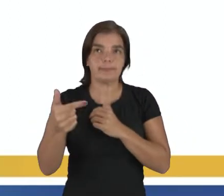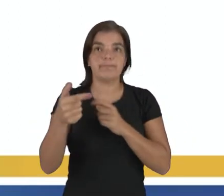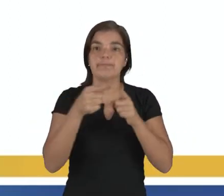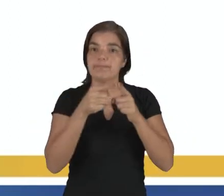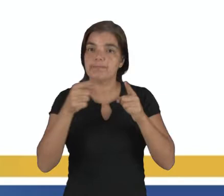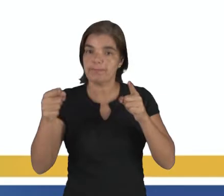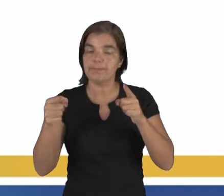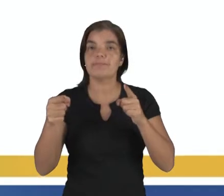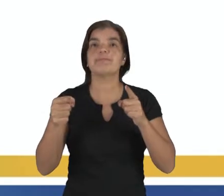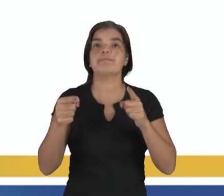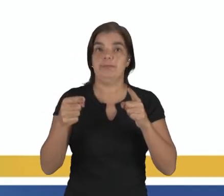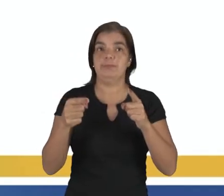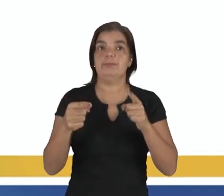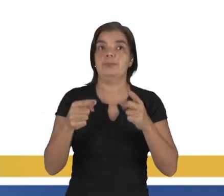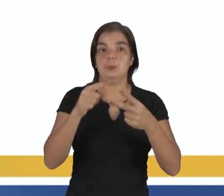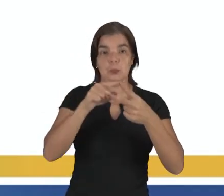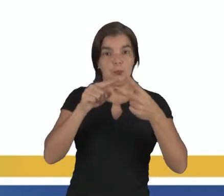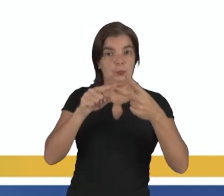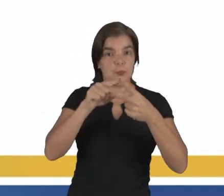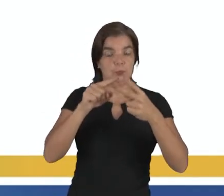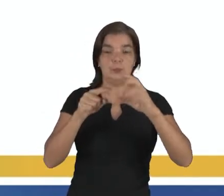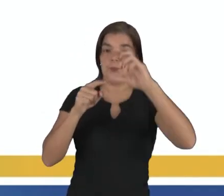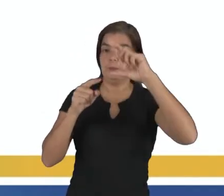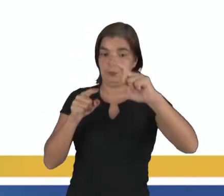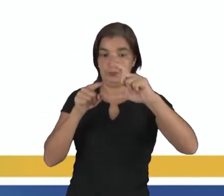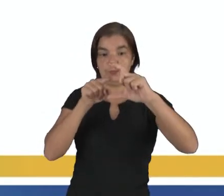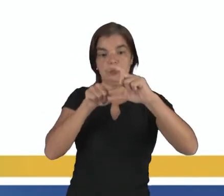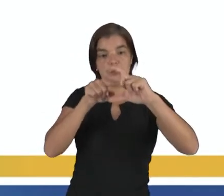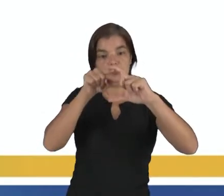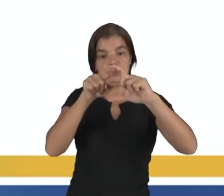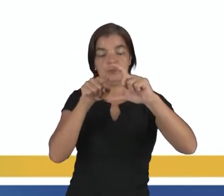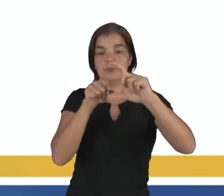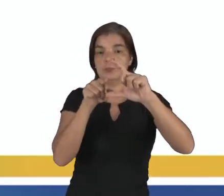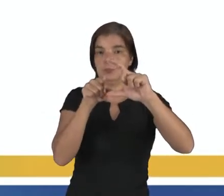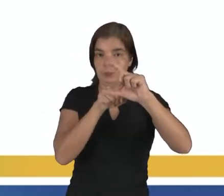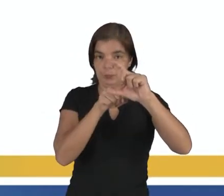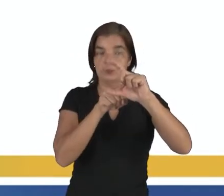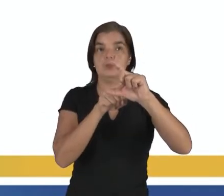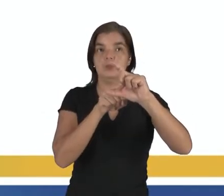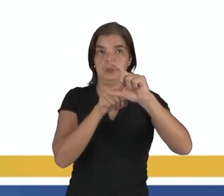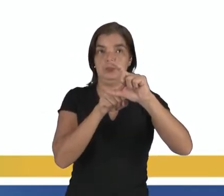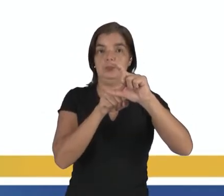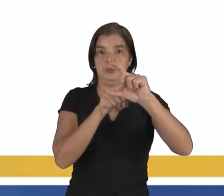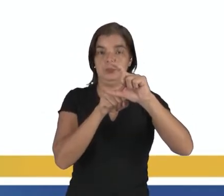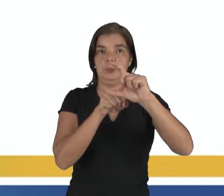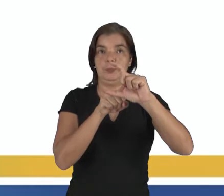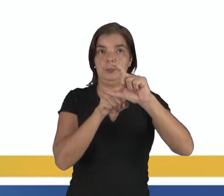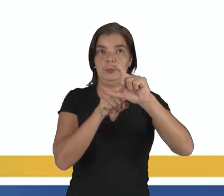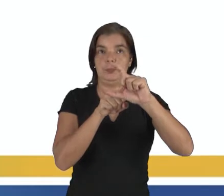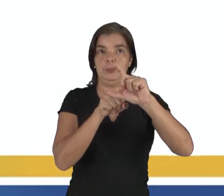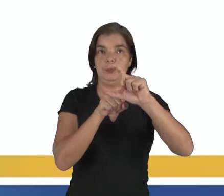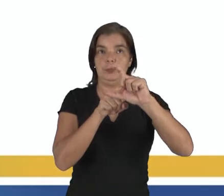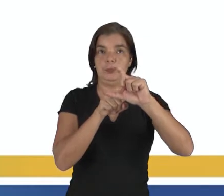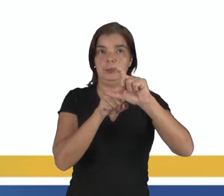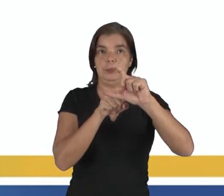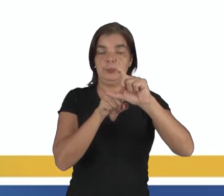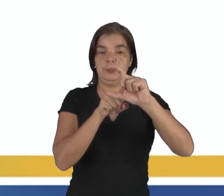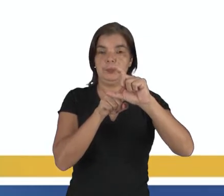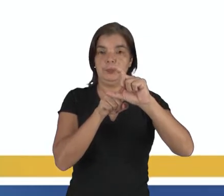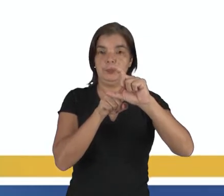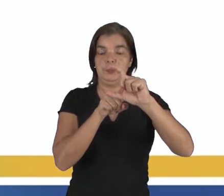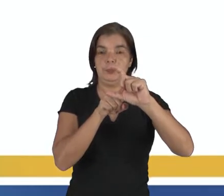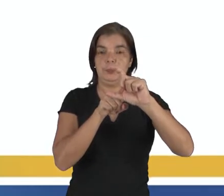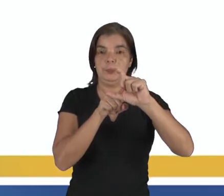segmento de reta que une, tá? Ou que una dois extremos